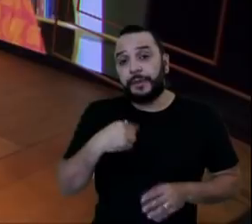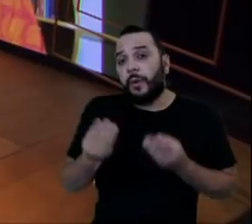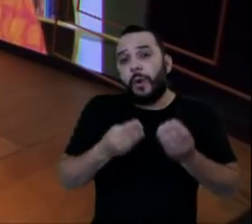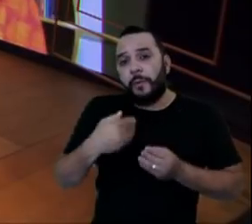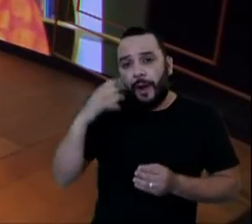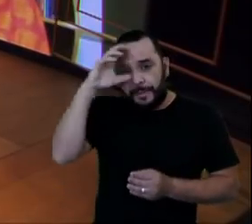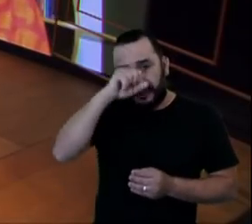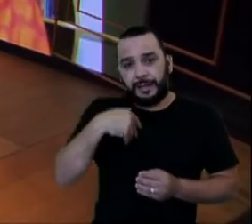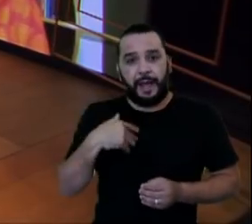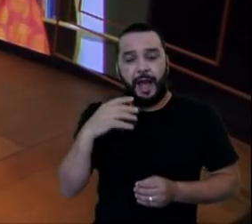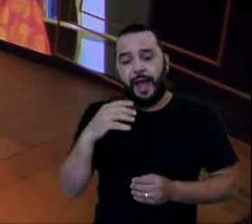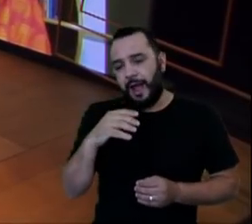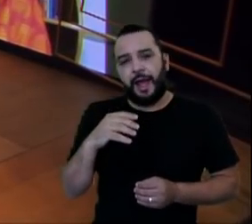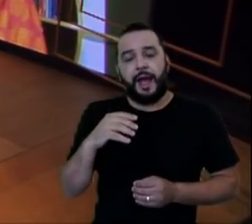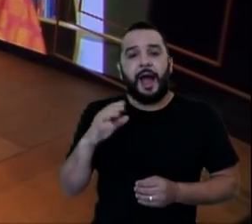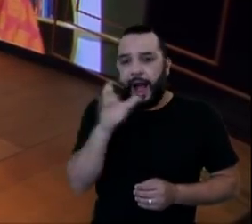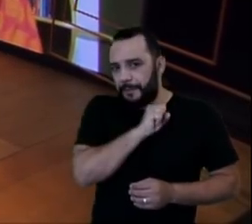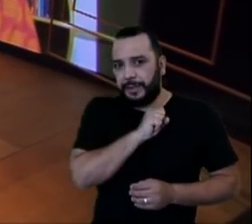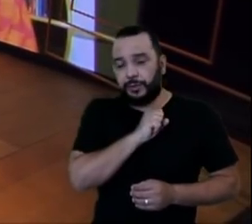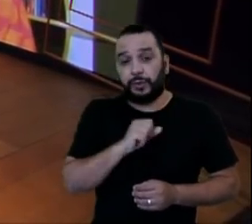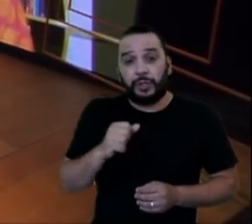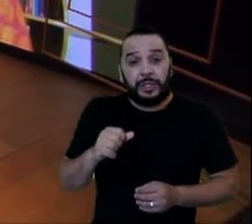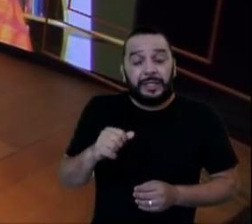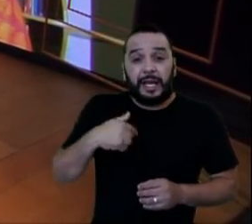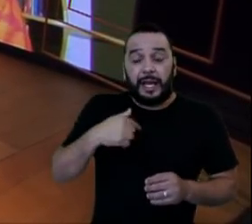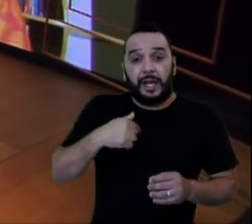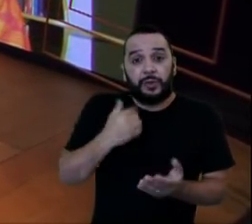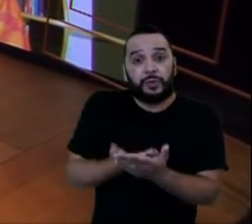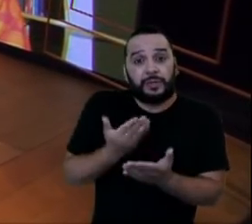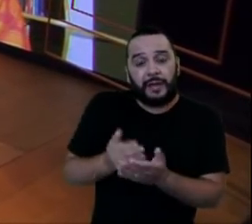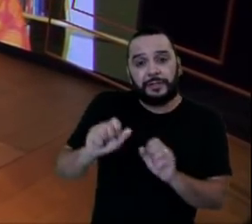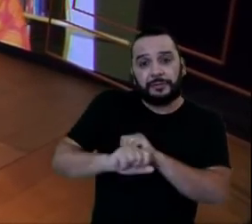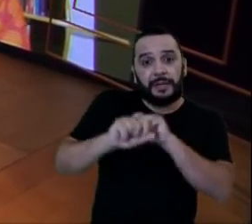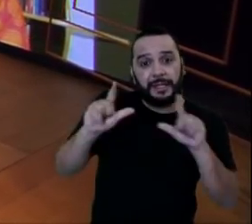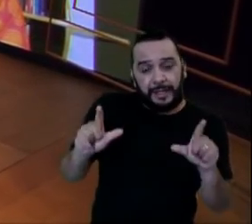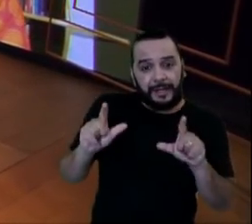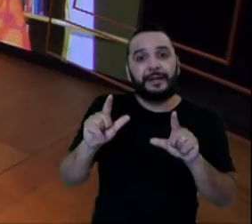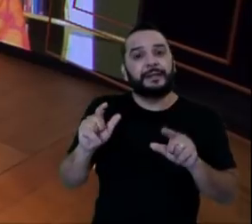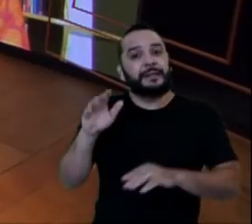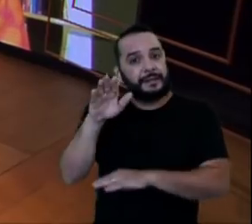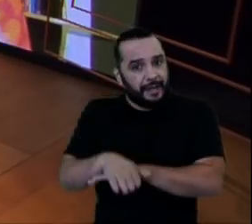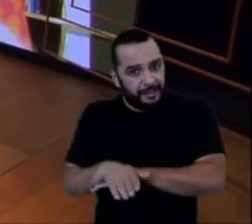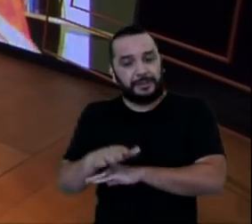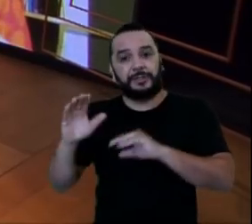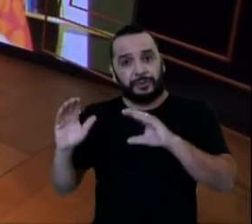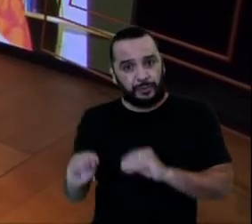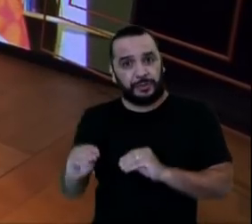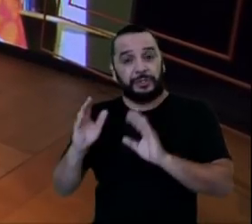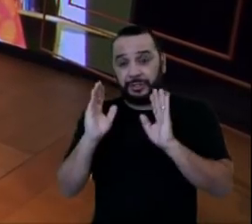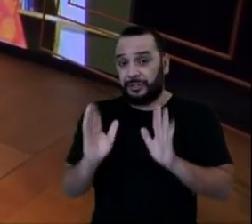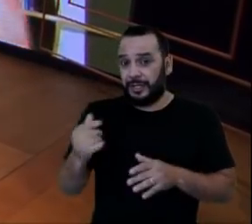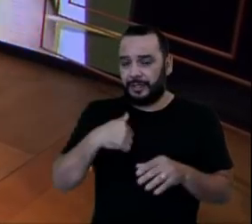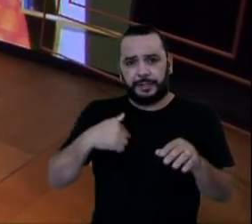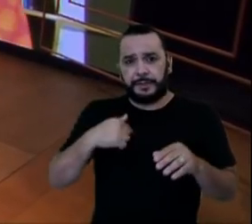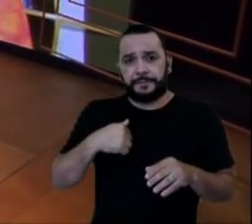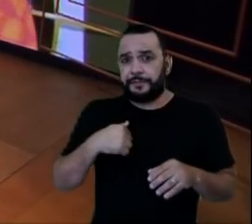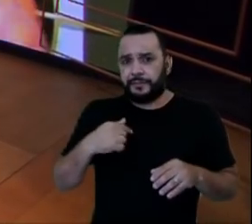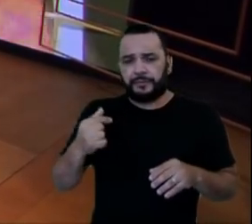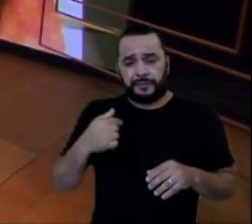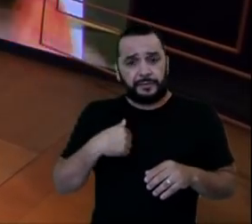era raro, né? Eram poucos os atores que tinham essa preparação. Então, por exemplo, eu tive que aprender sapateado, que eu não